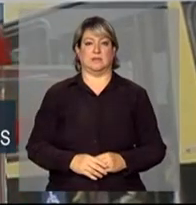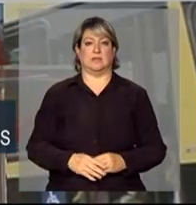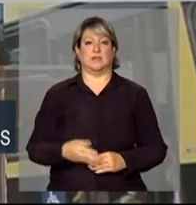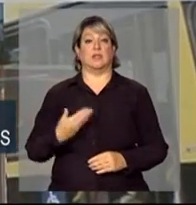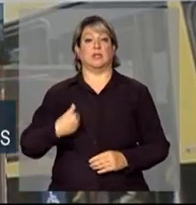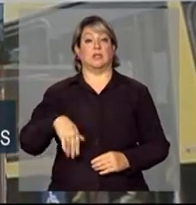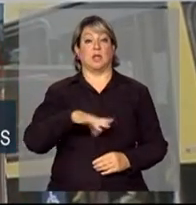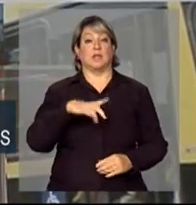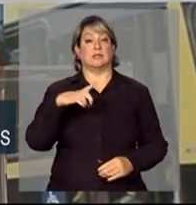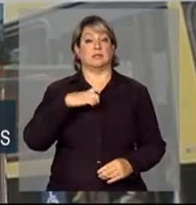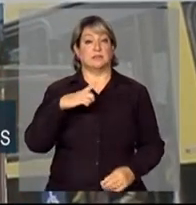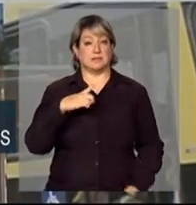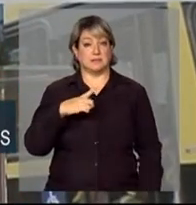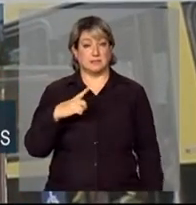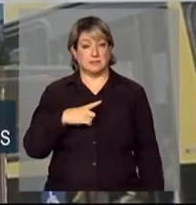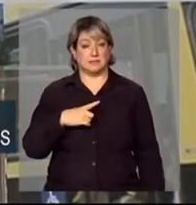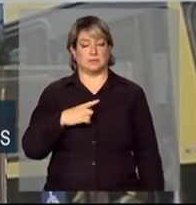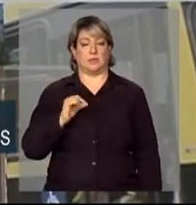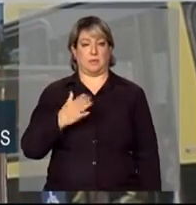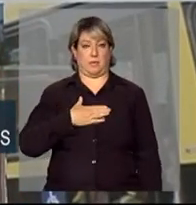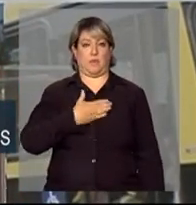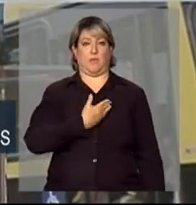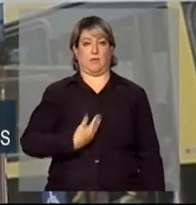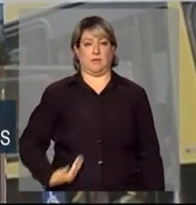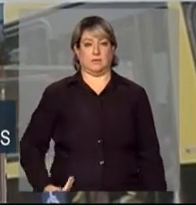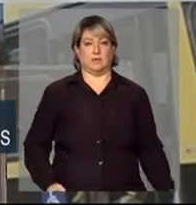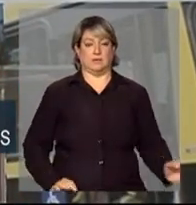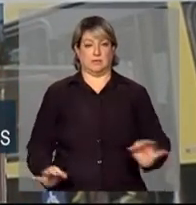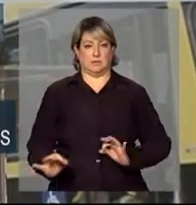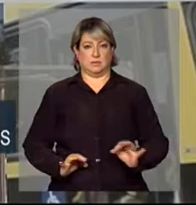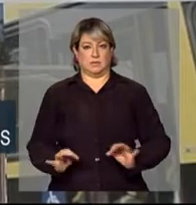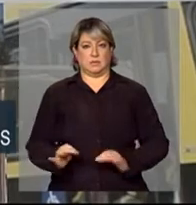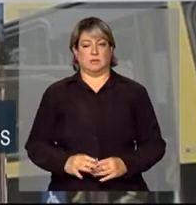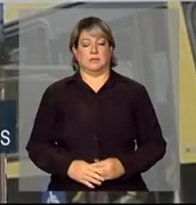temos tido, o meu governo,